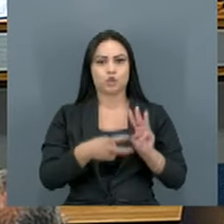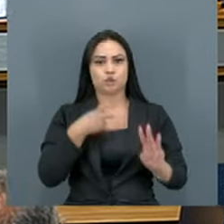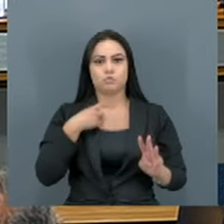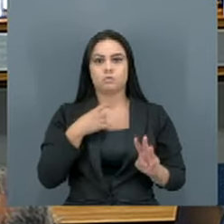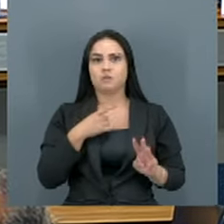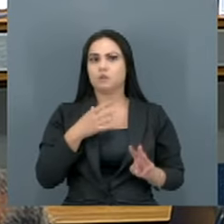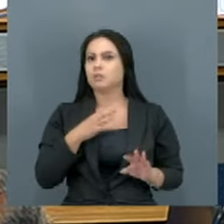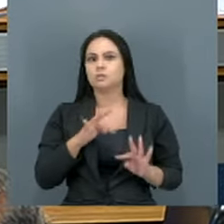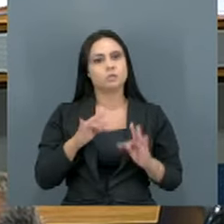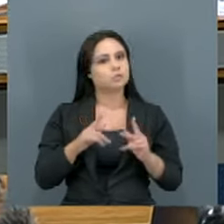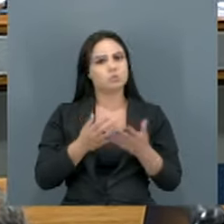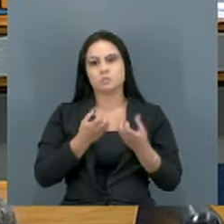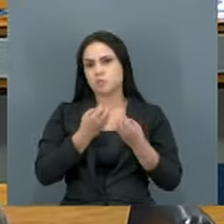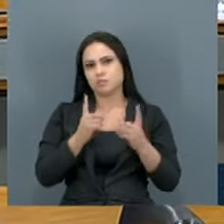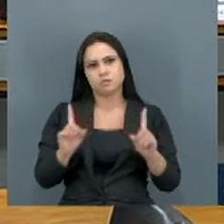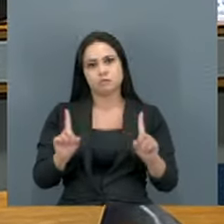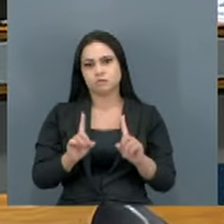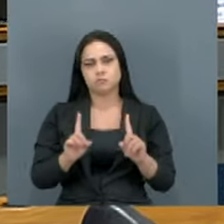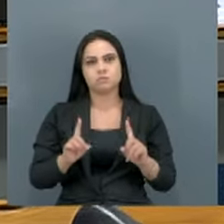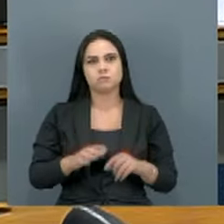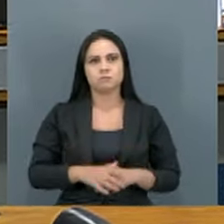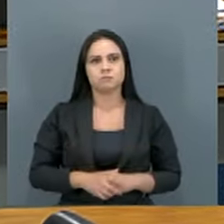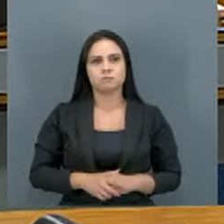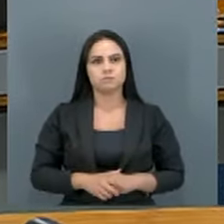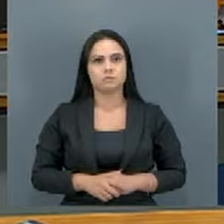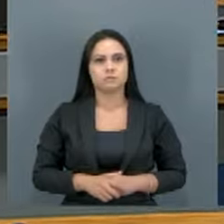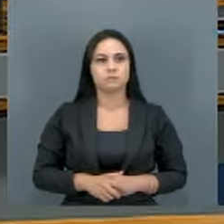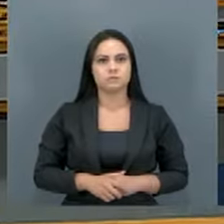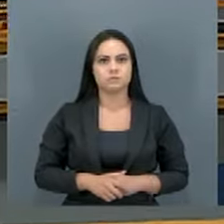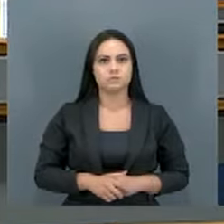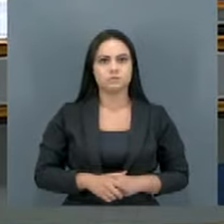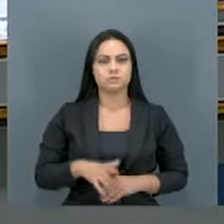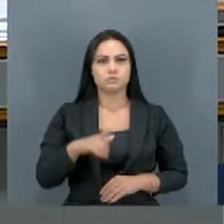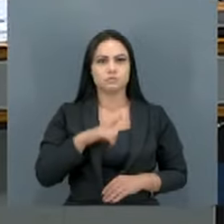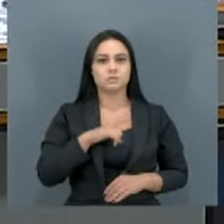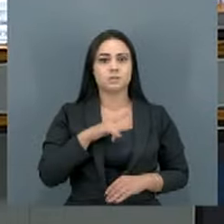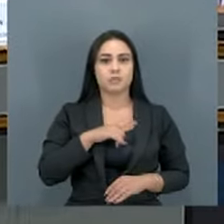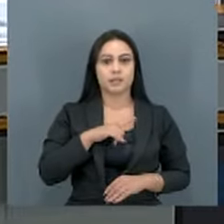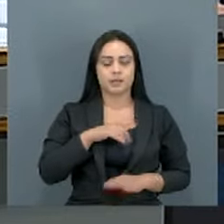todos bom. A FUNAI tem bom, tem a FUNAI do mal.